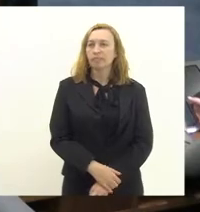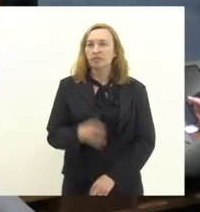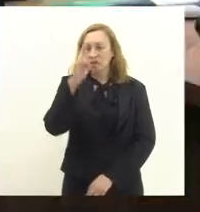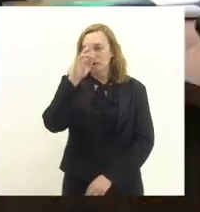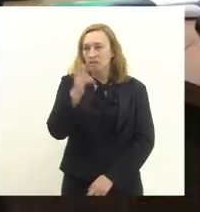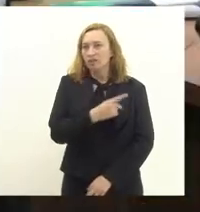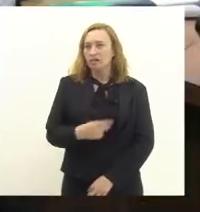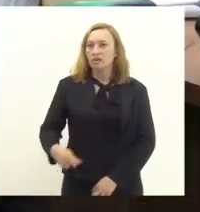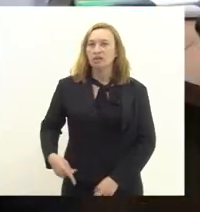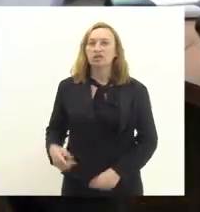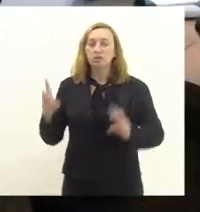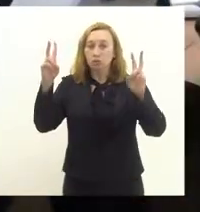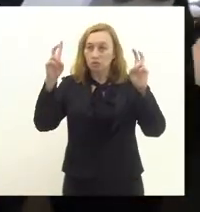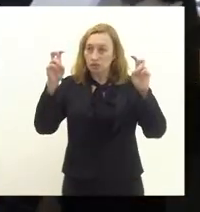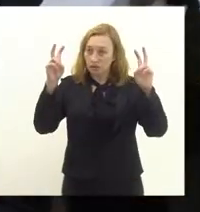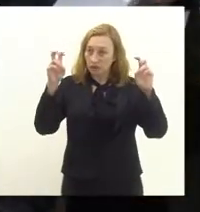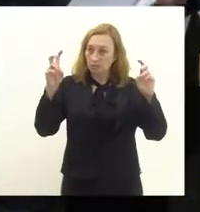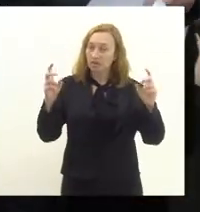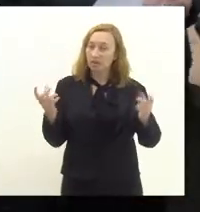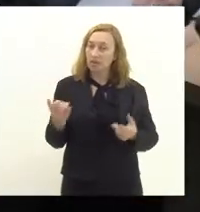Senhor presidente, o tema é muito relevante.